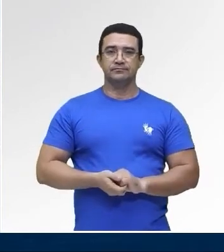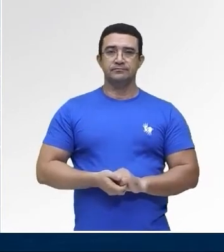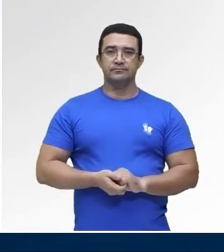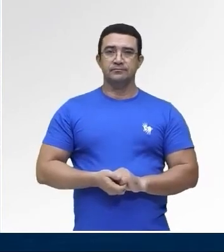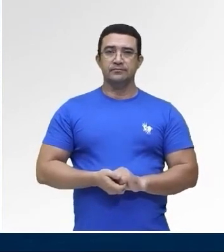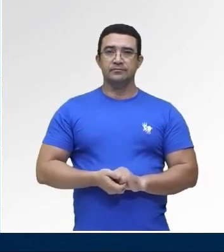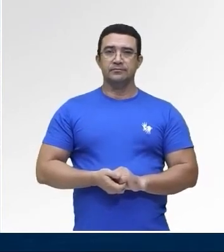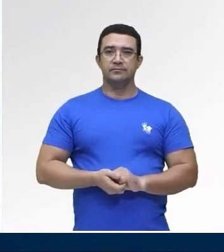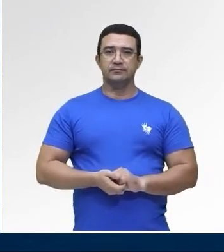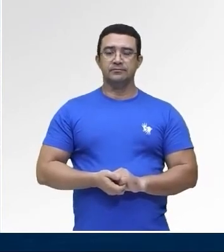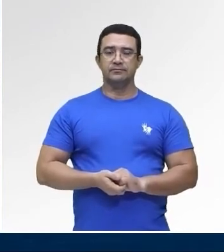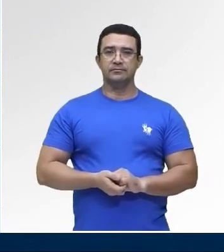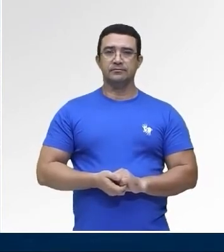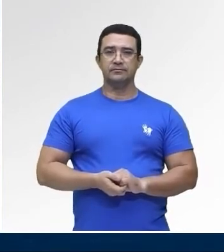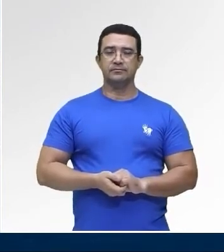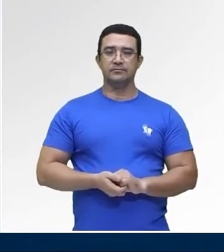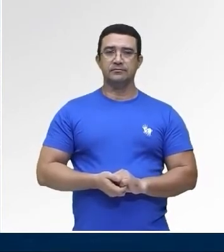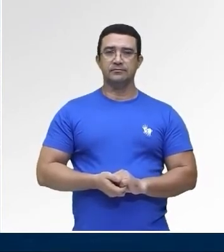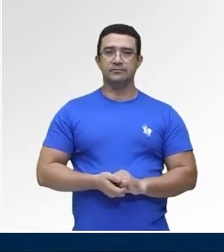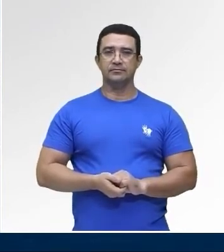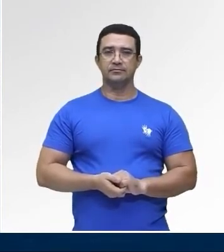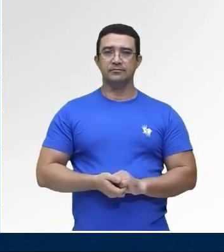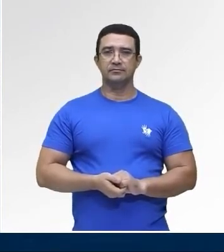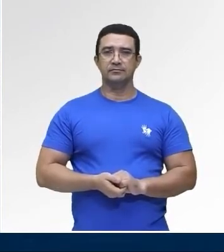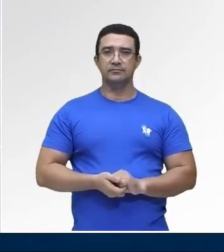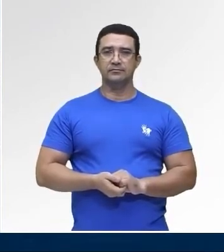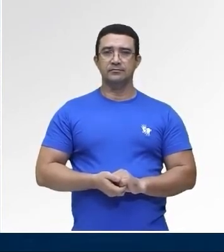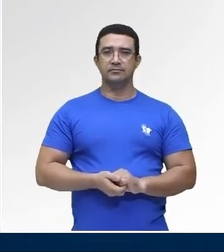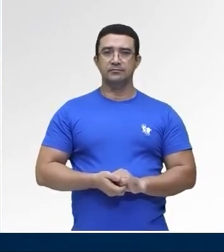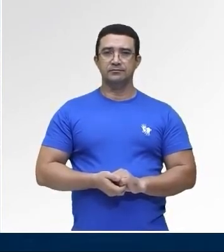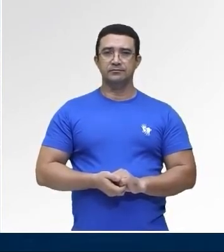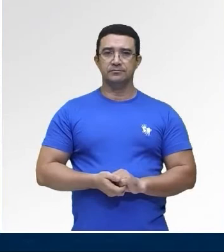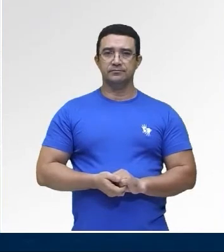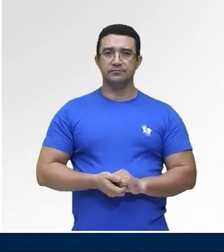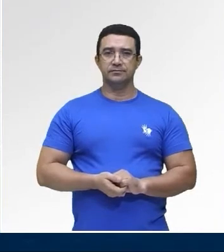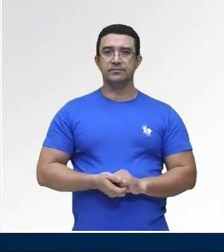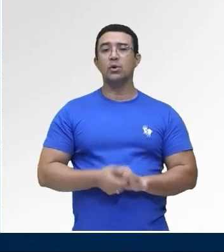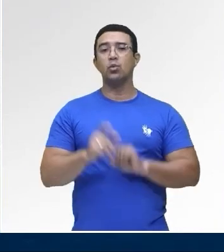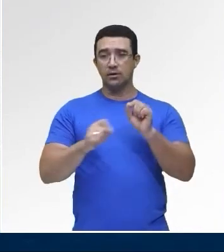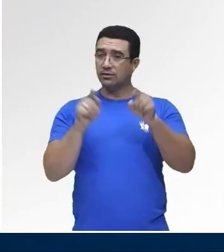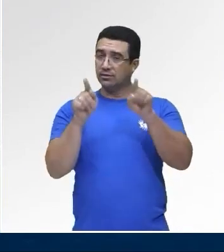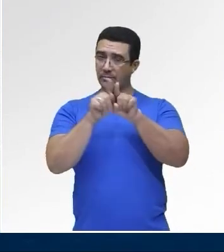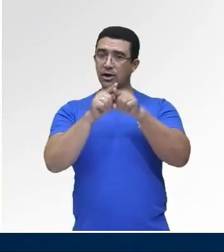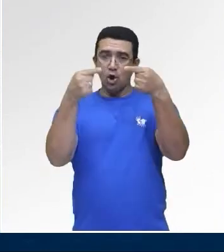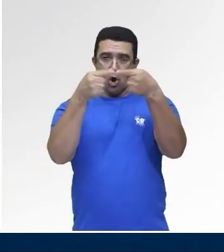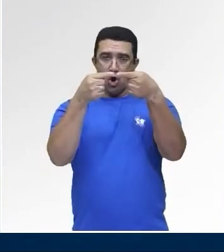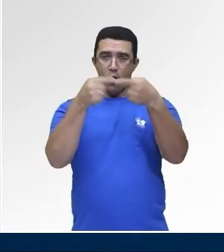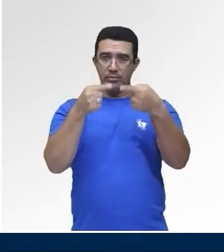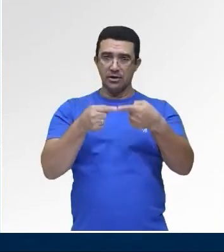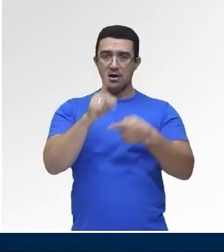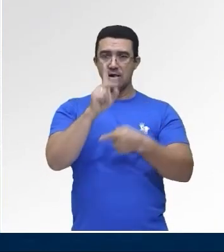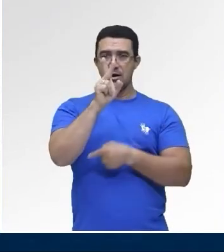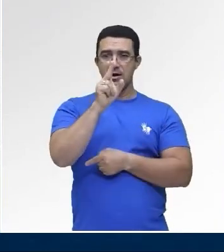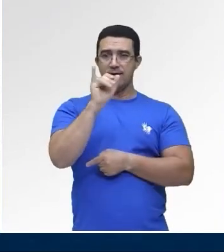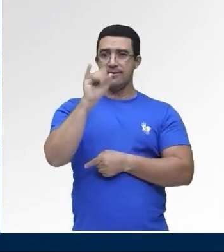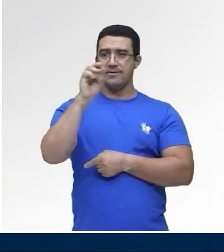tenho rima perfeita. Ó. Chora a espuma pela areia, na maré